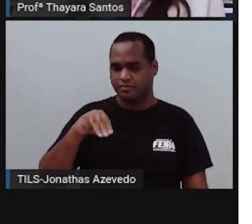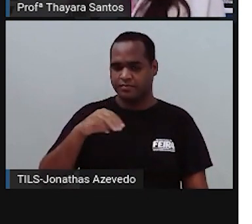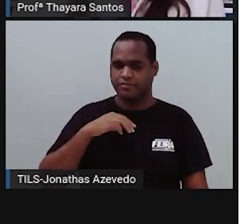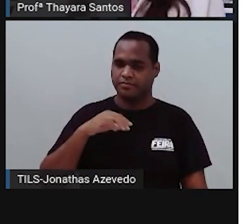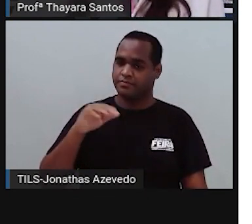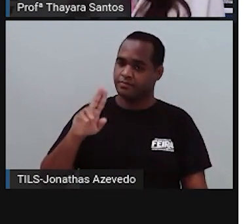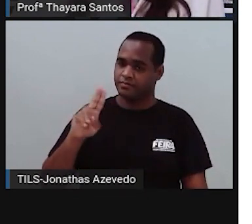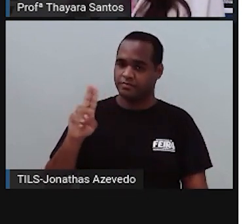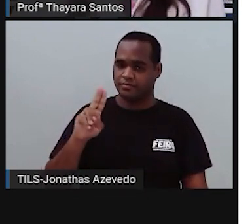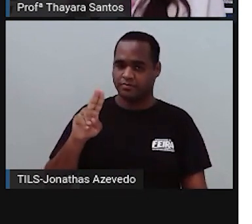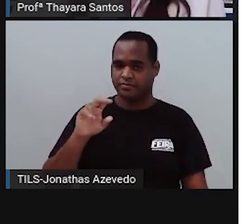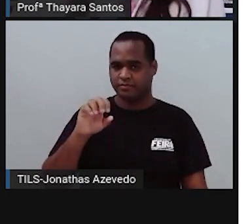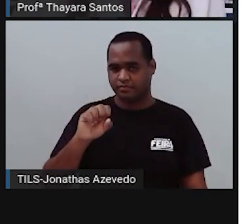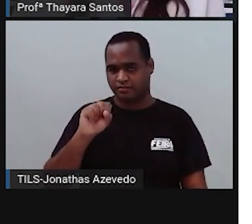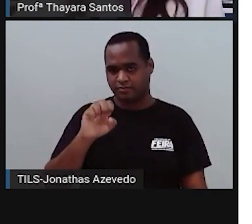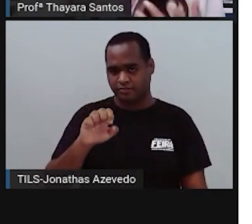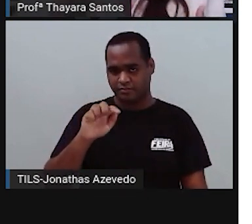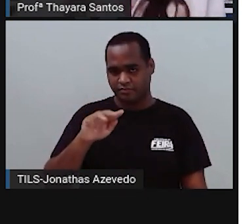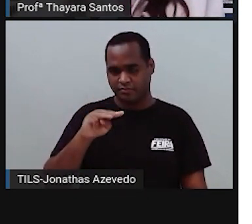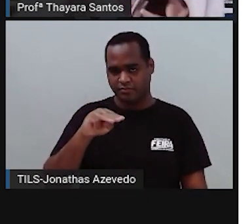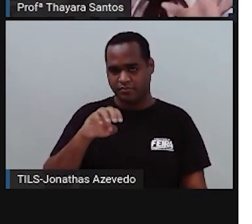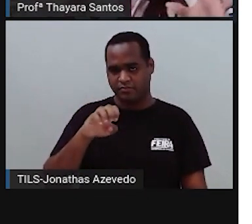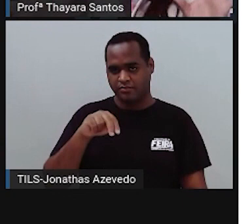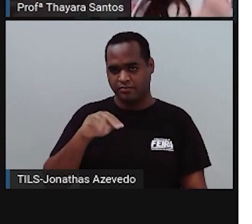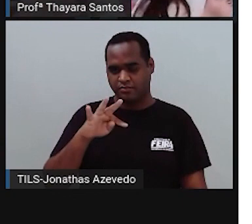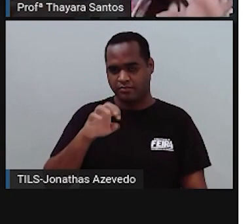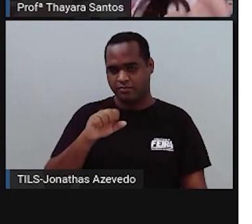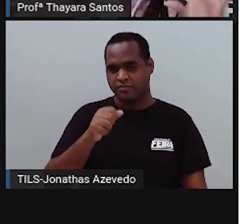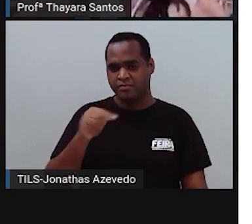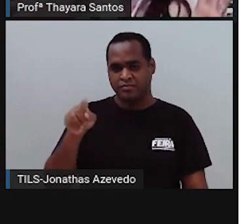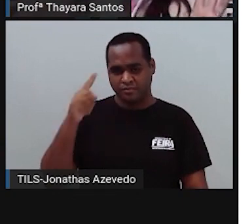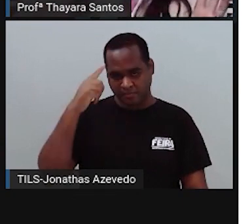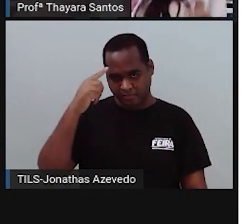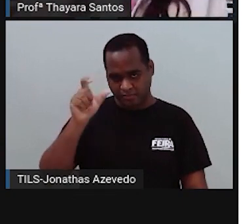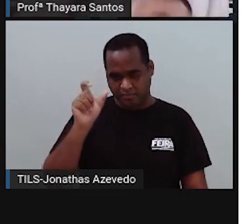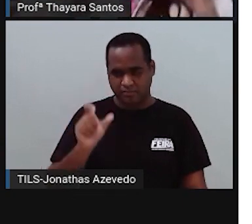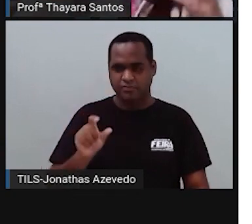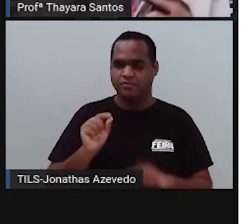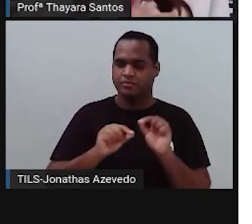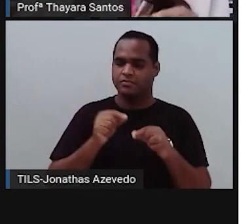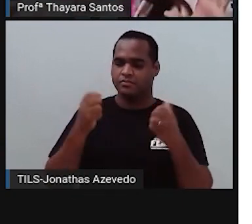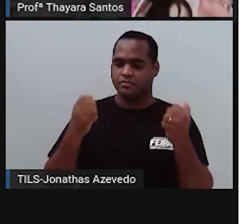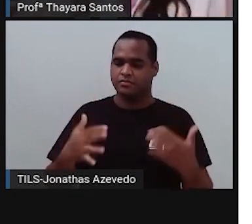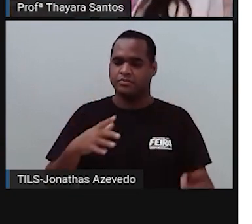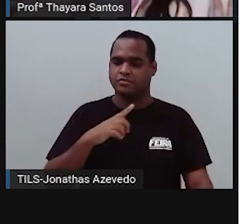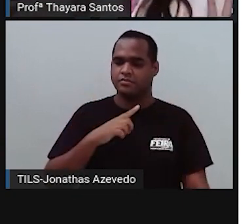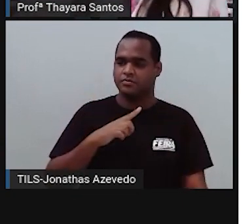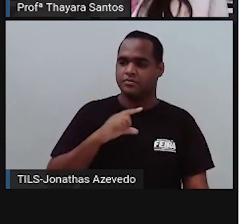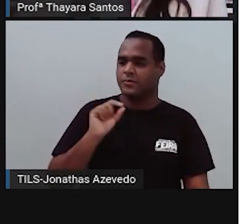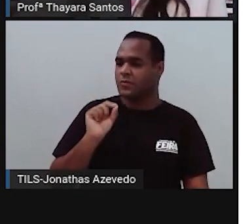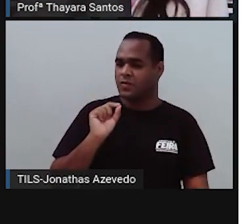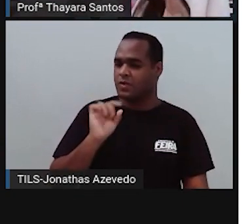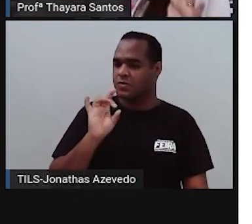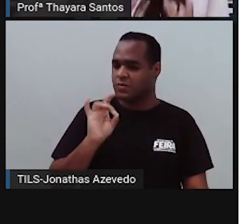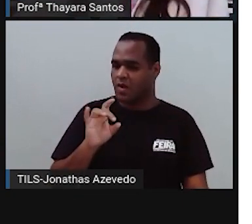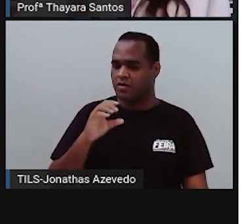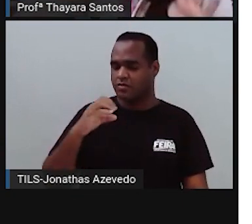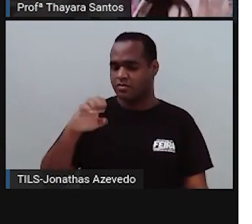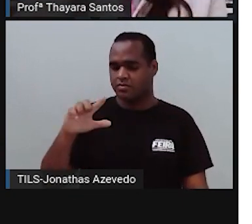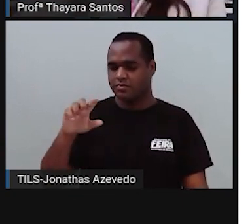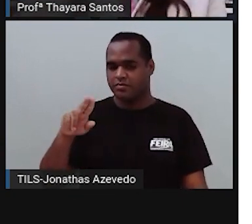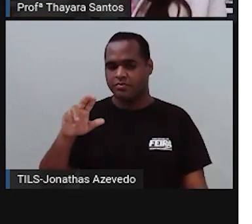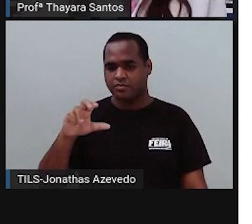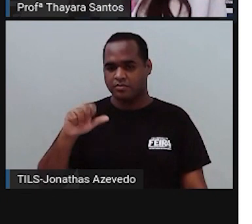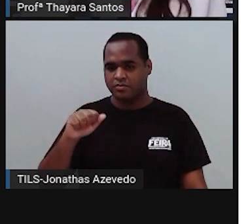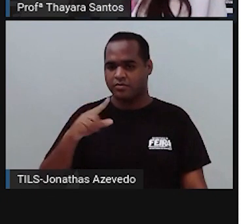Então, até aqui, aquele indivíduo não tem ainda uma carinha de ser humano, né? É só um aglomerado de células. E esse processo é